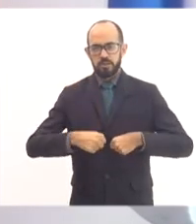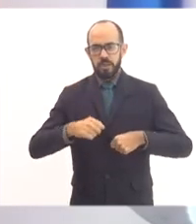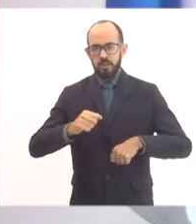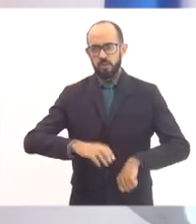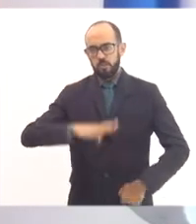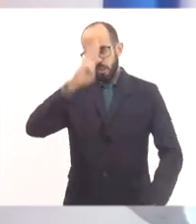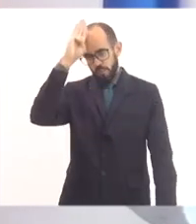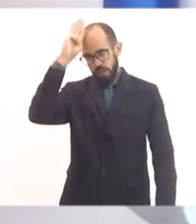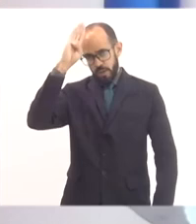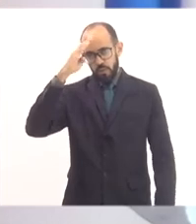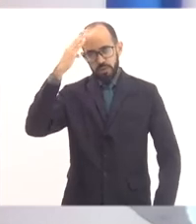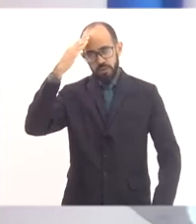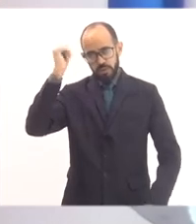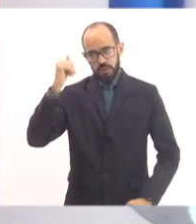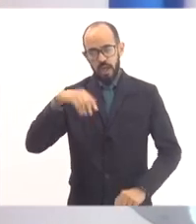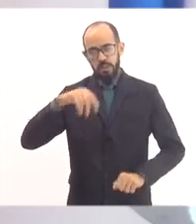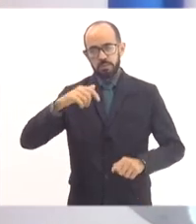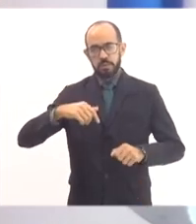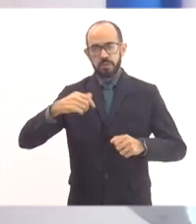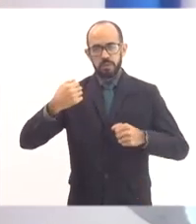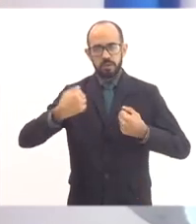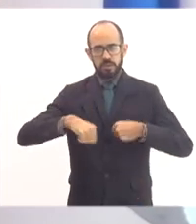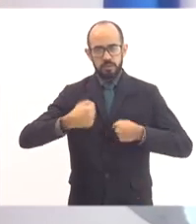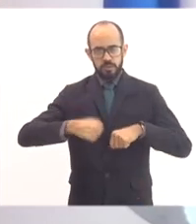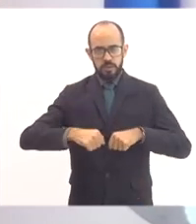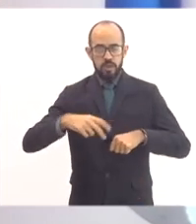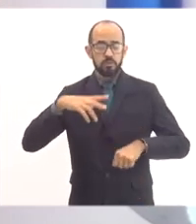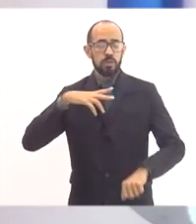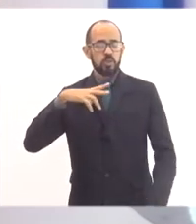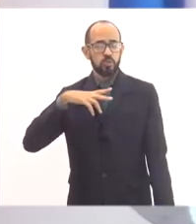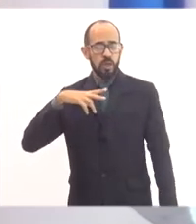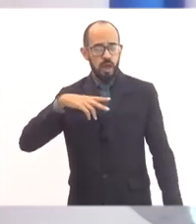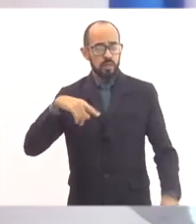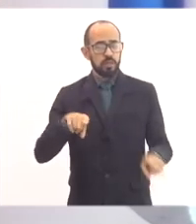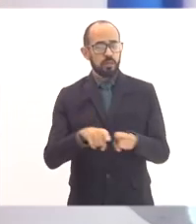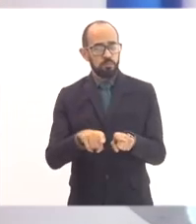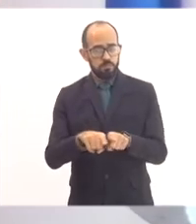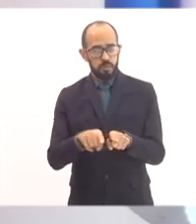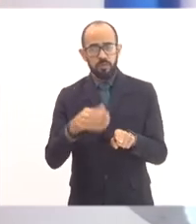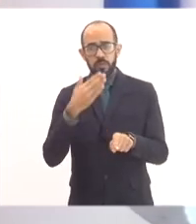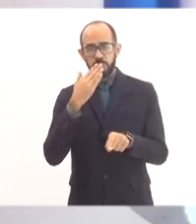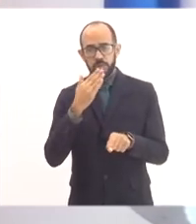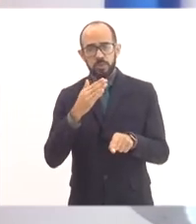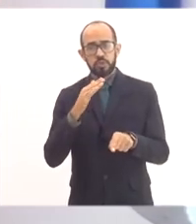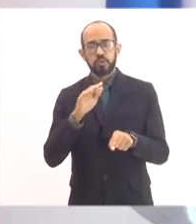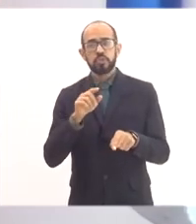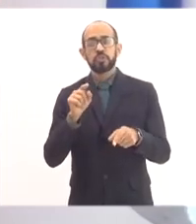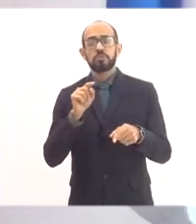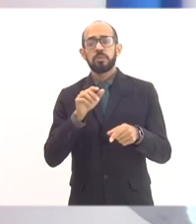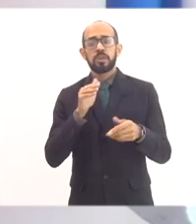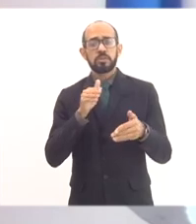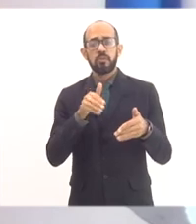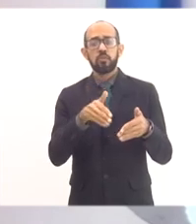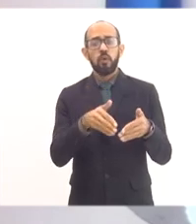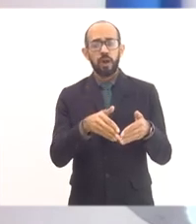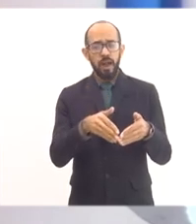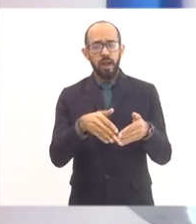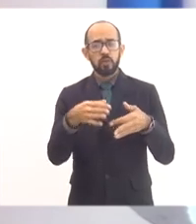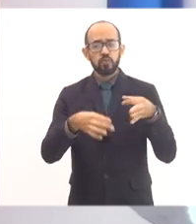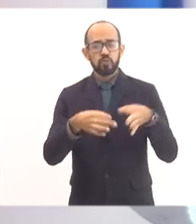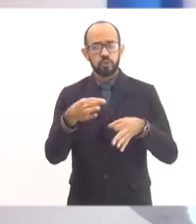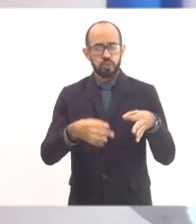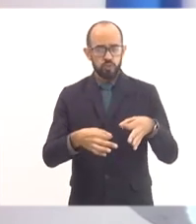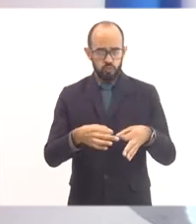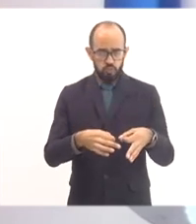a gente já sabe dos dramas pessoais. Vamos ser objetivos nas questões jurídicas que envolvem a questão para a gente buscar uma solução.